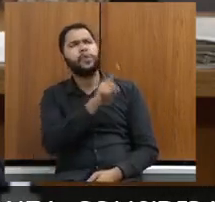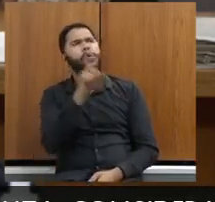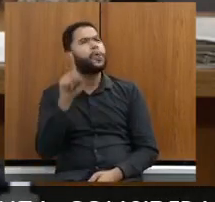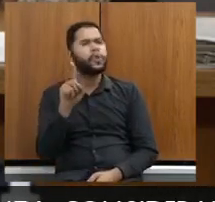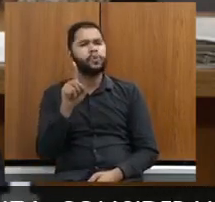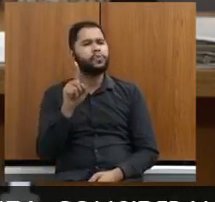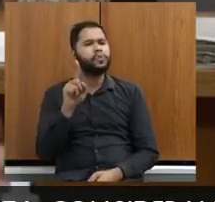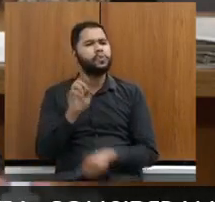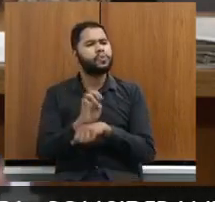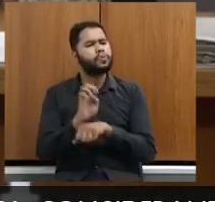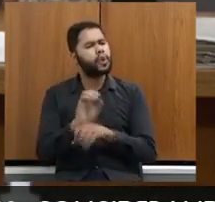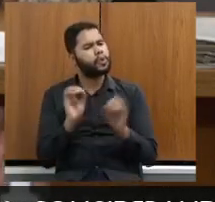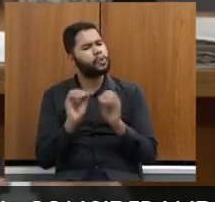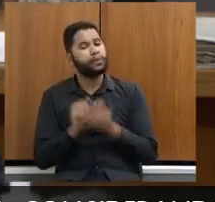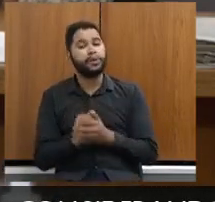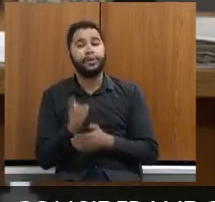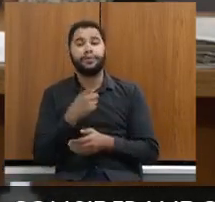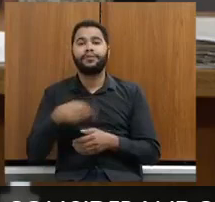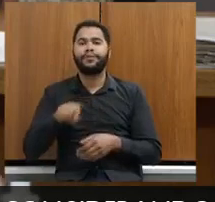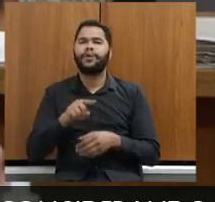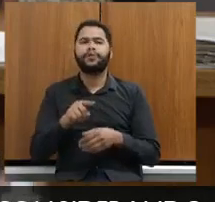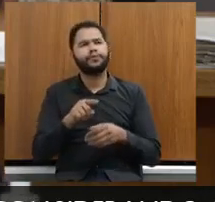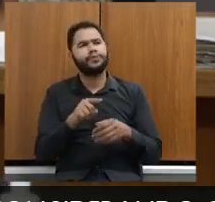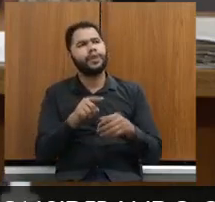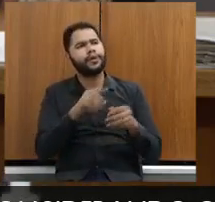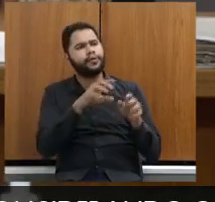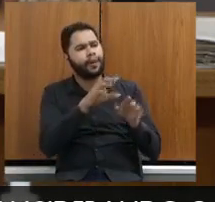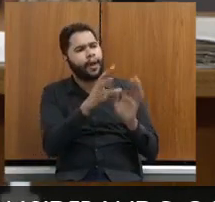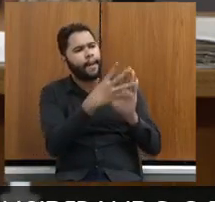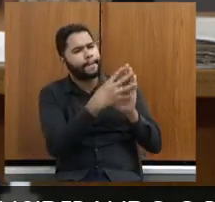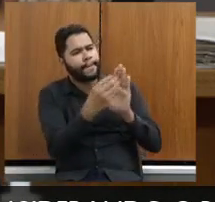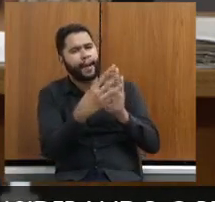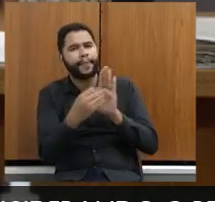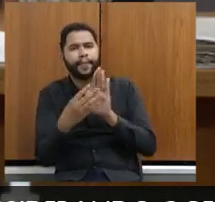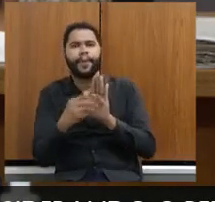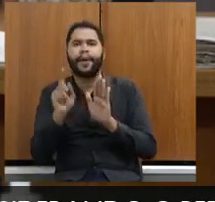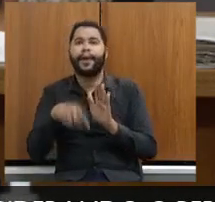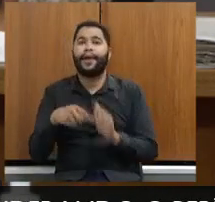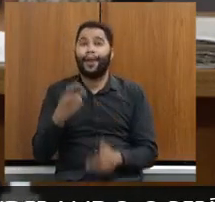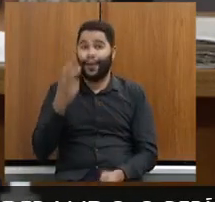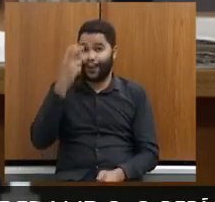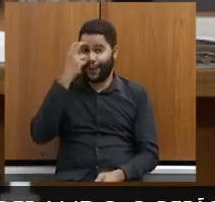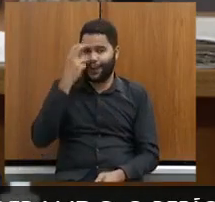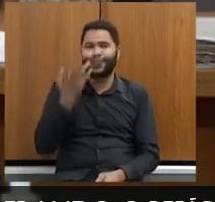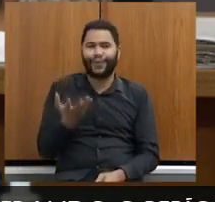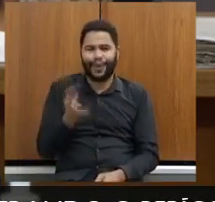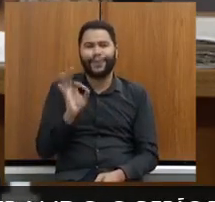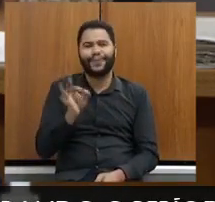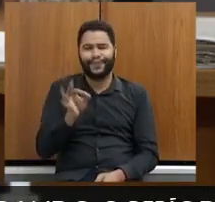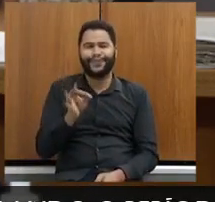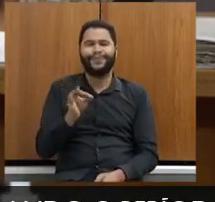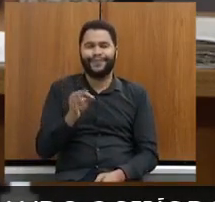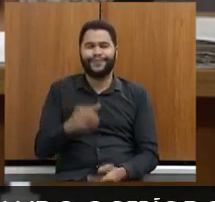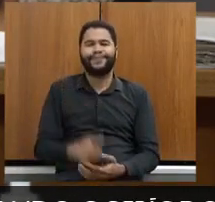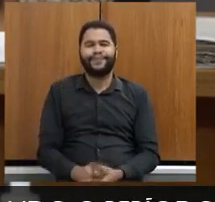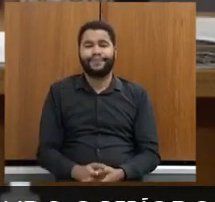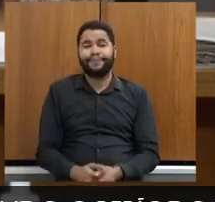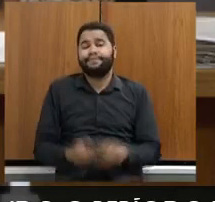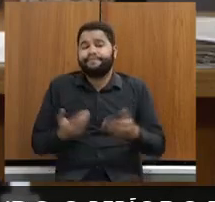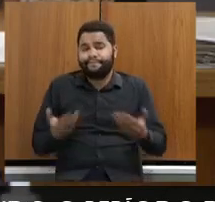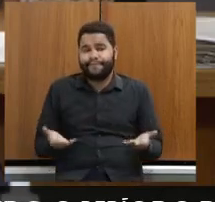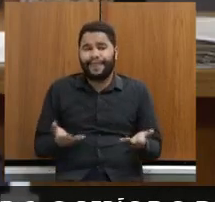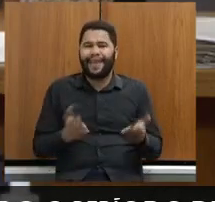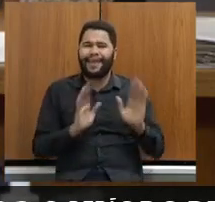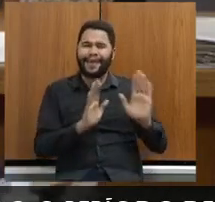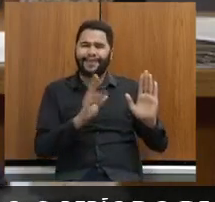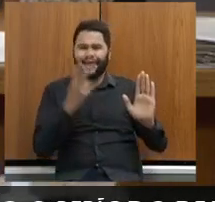outros estados então assim a gente tem que trazer isso que os outros cultural cultural e se nenhuma quantos graus de resistência né então